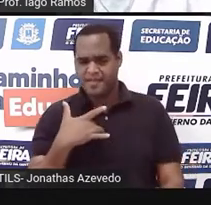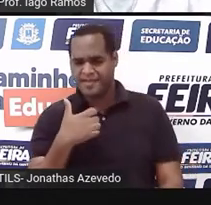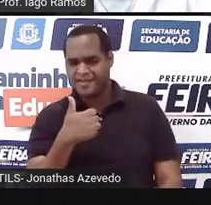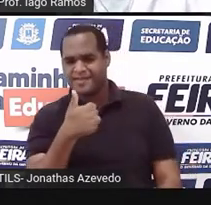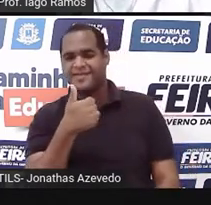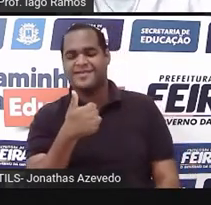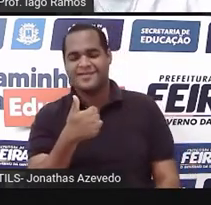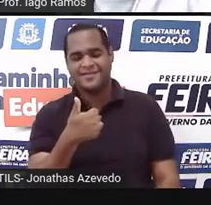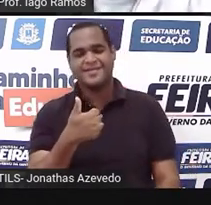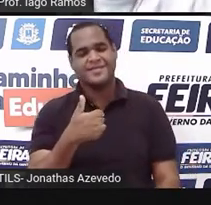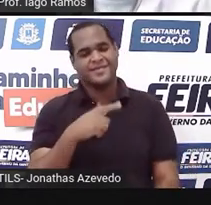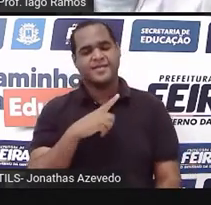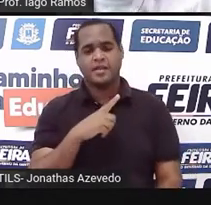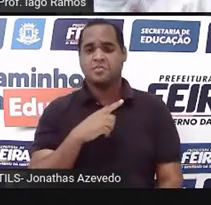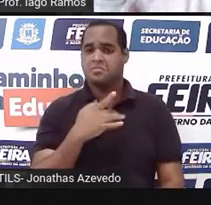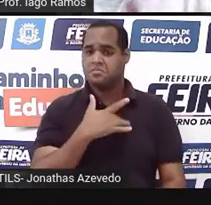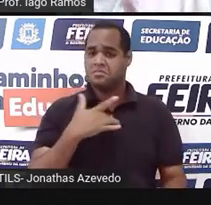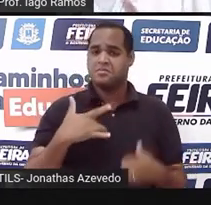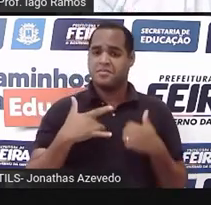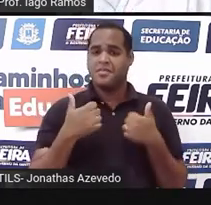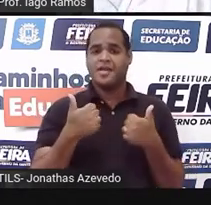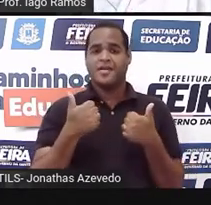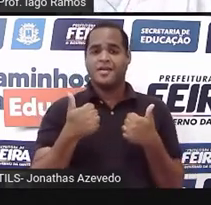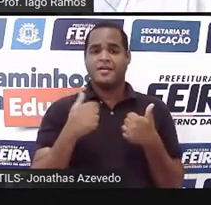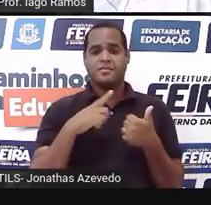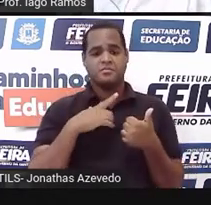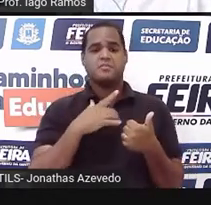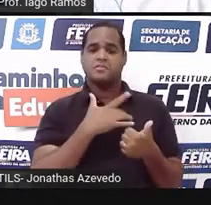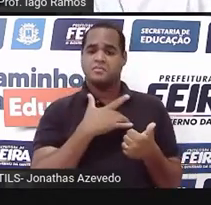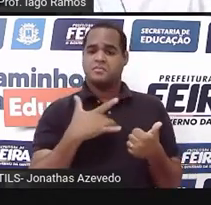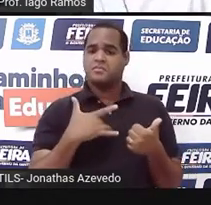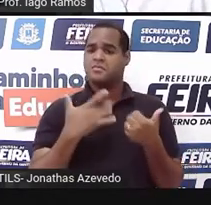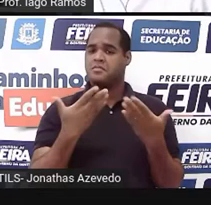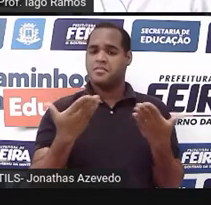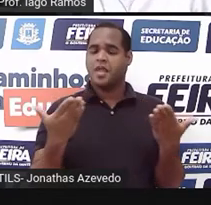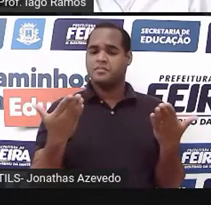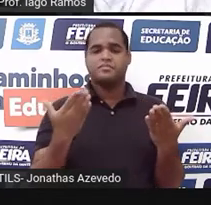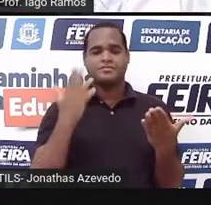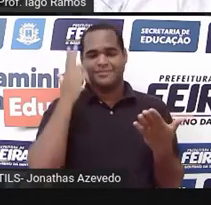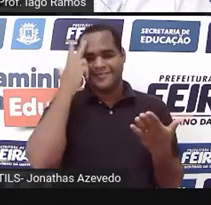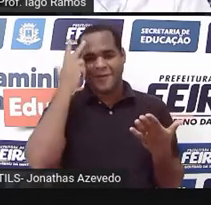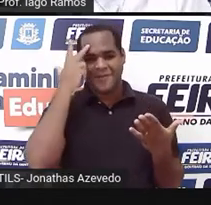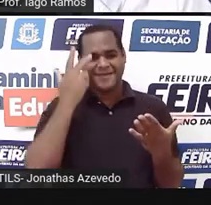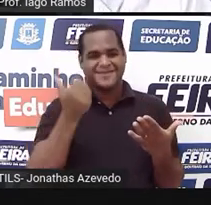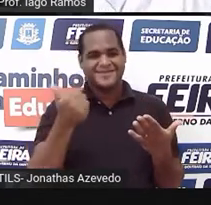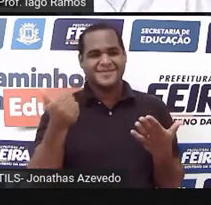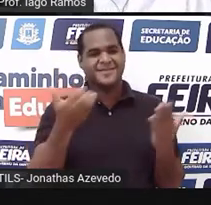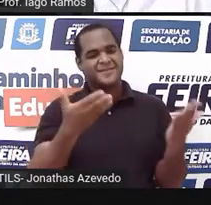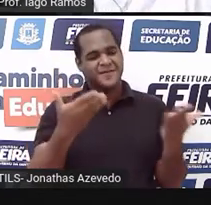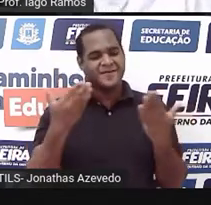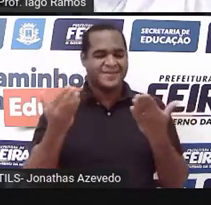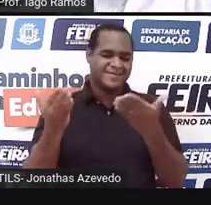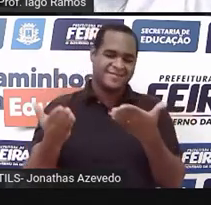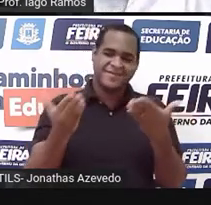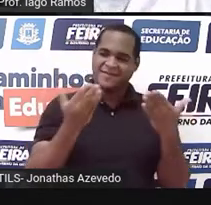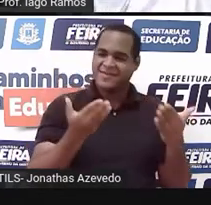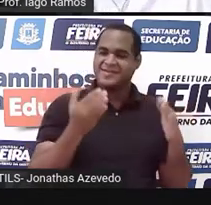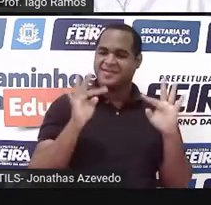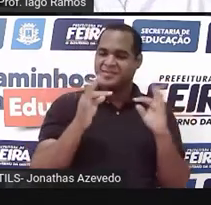contigo aí do outro lado tudo bem comigo aqui desse lado tudo bem mosko sejam bem-vindos sejam